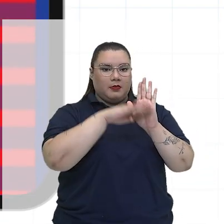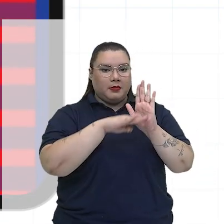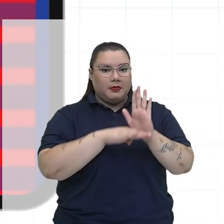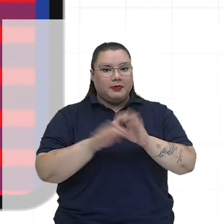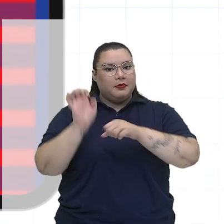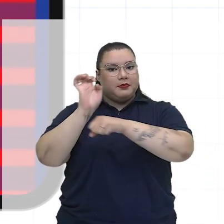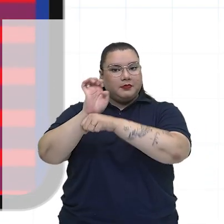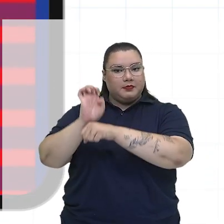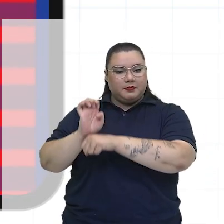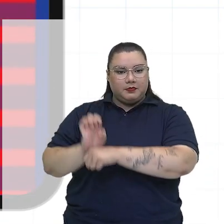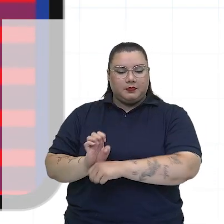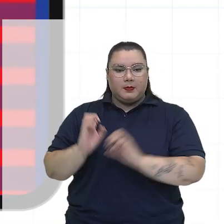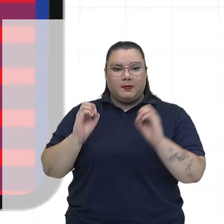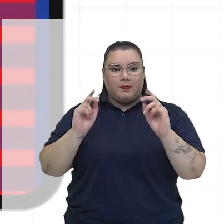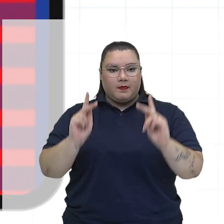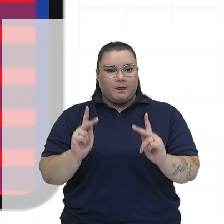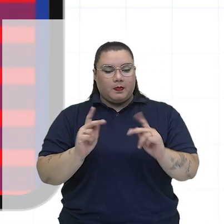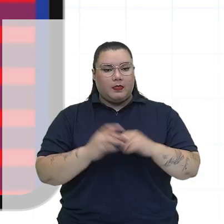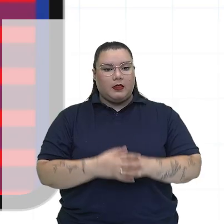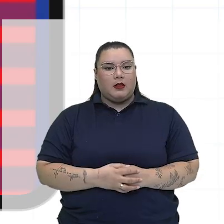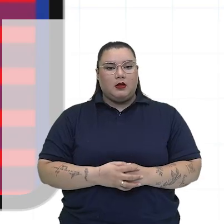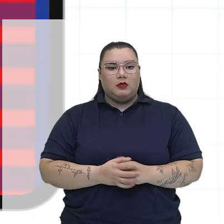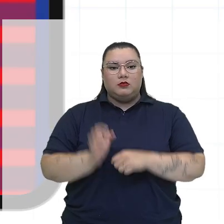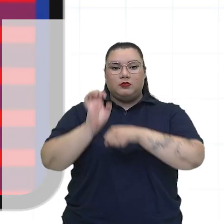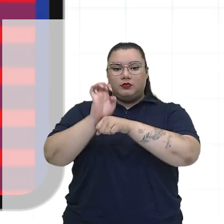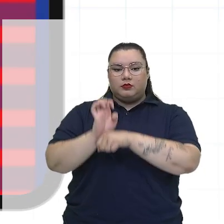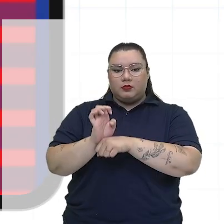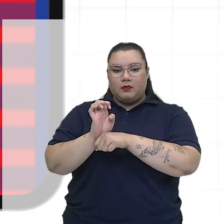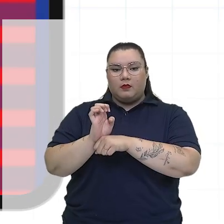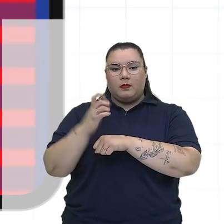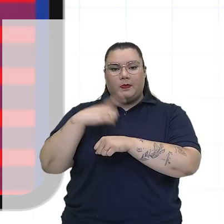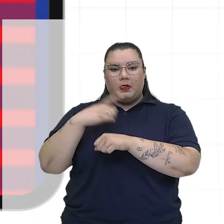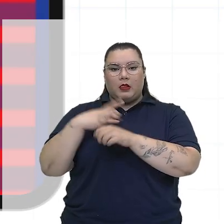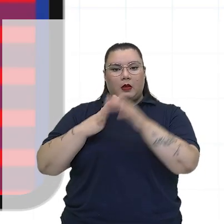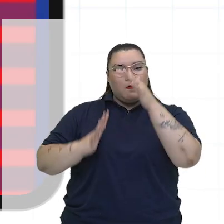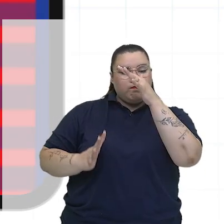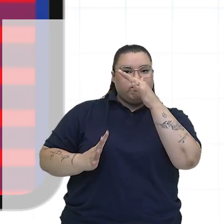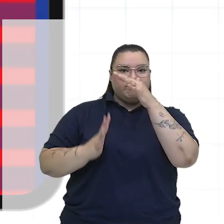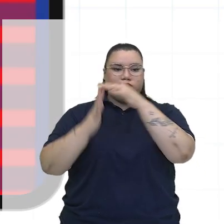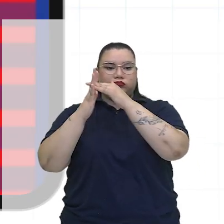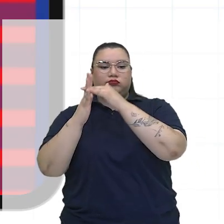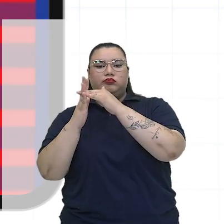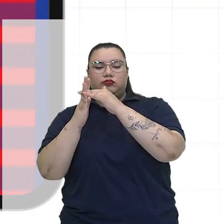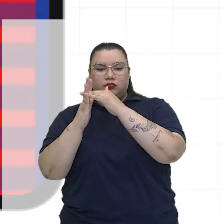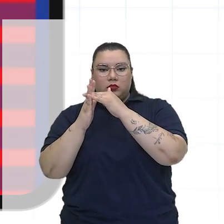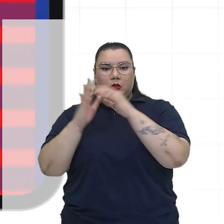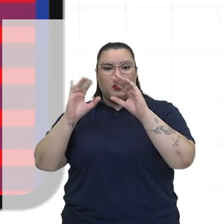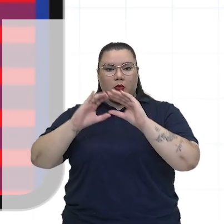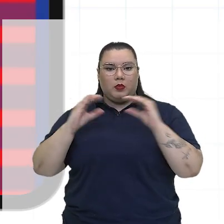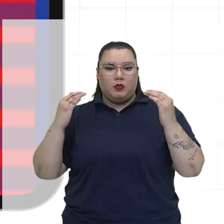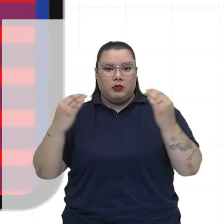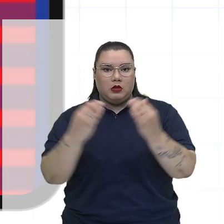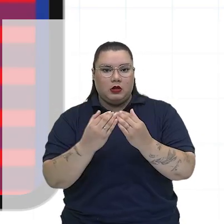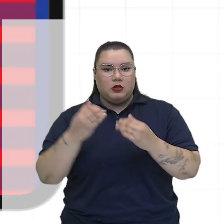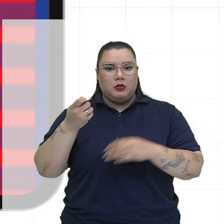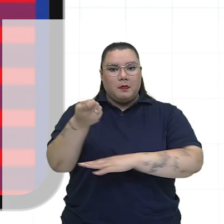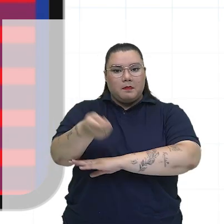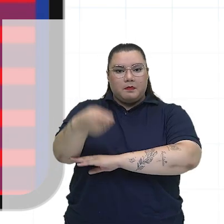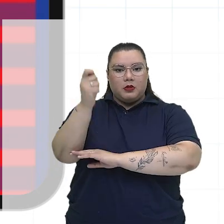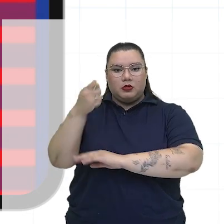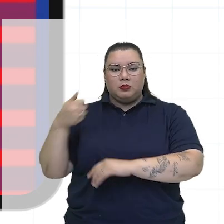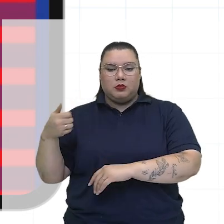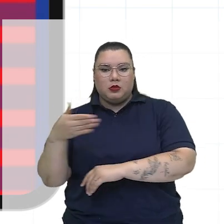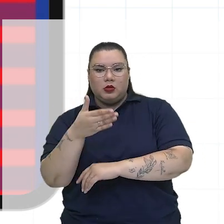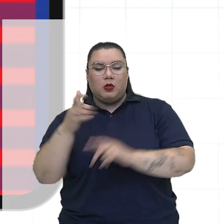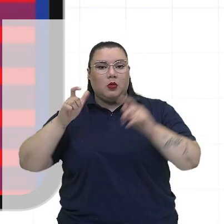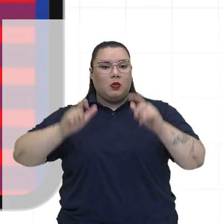dos estados, tá? Aonde o estado com a maior comunidade pescadora